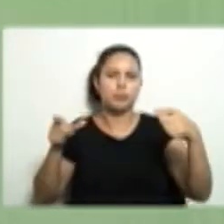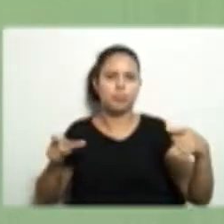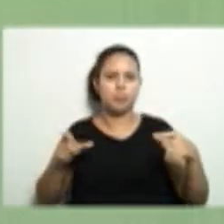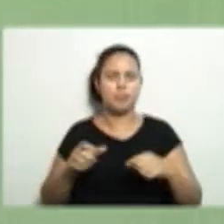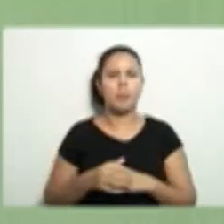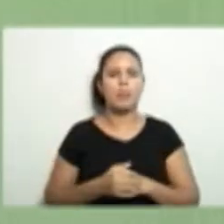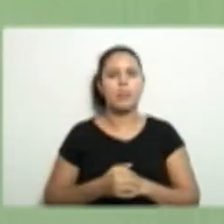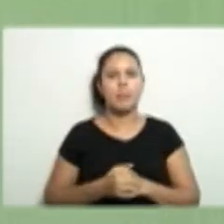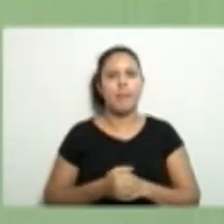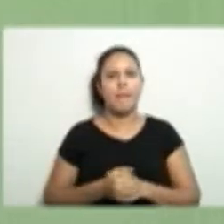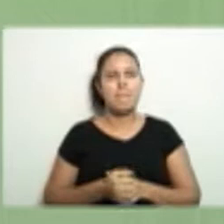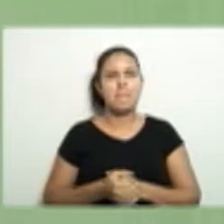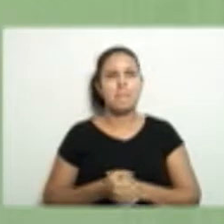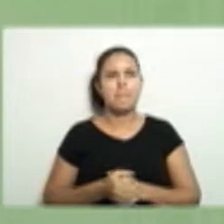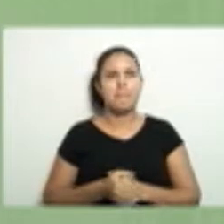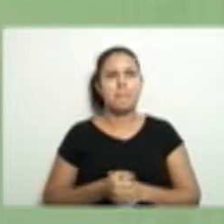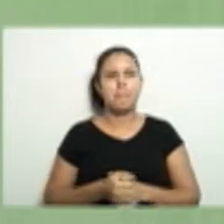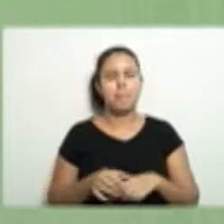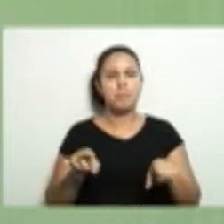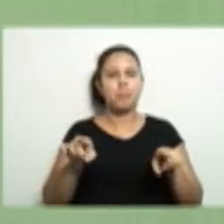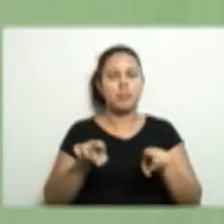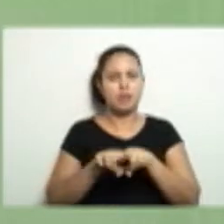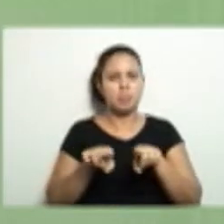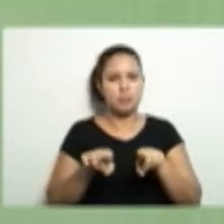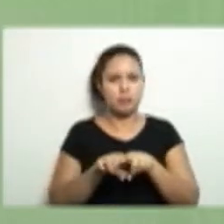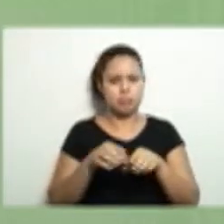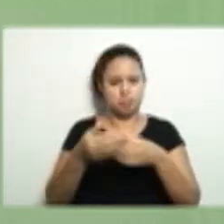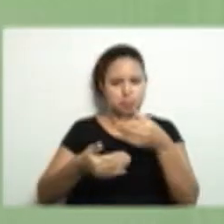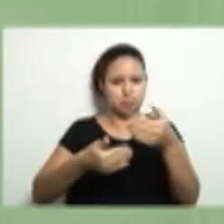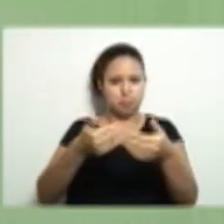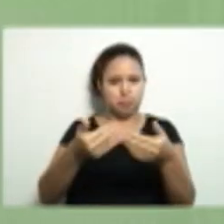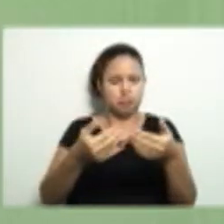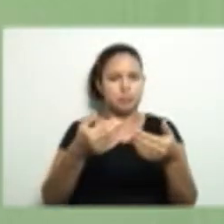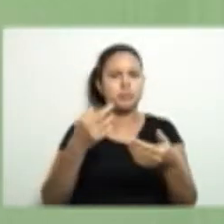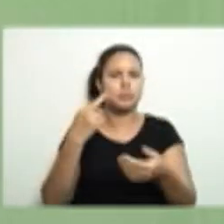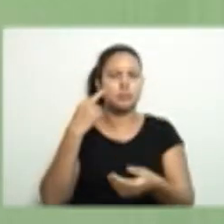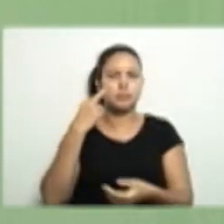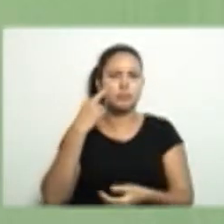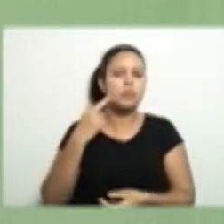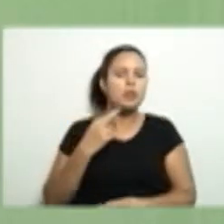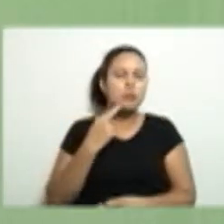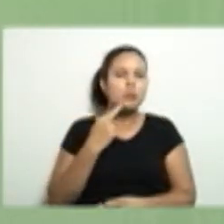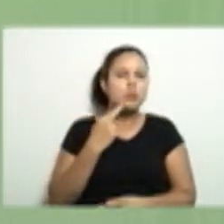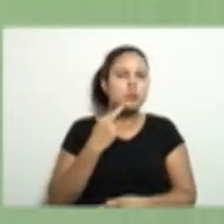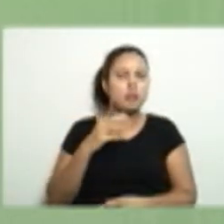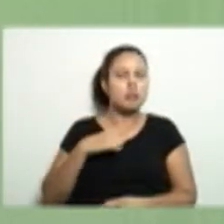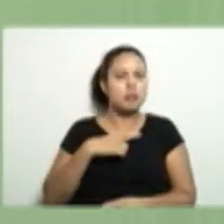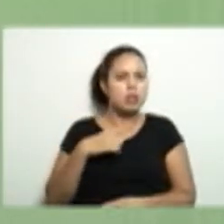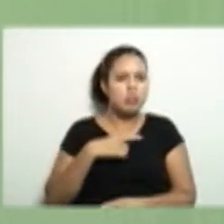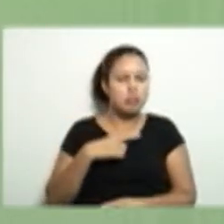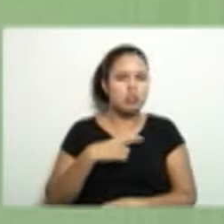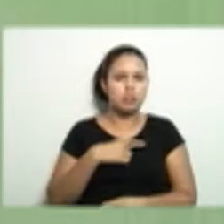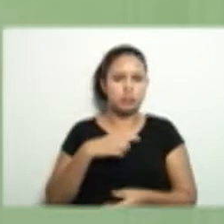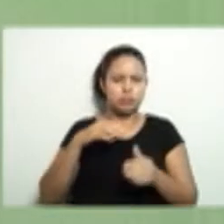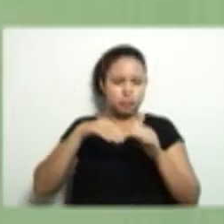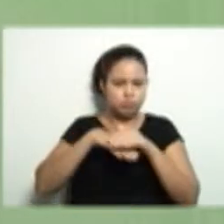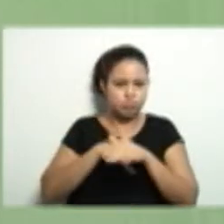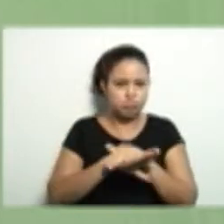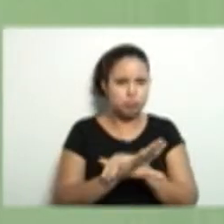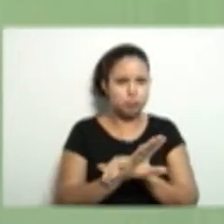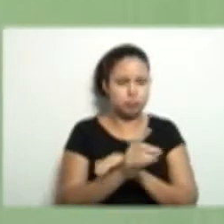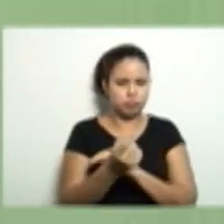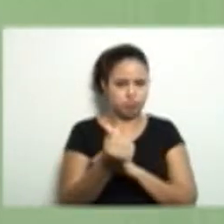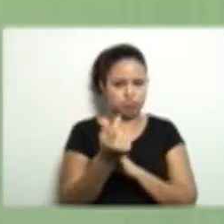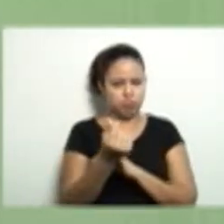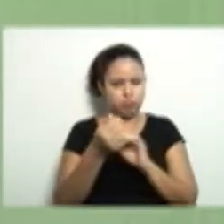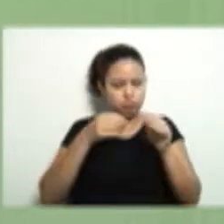gente fala do desenvolvimento regional especificamente, a gente tem, por exemplo, o Fundo Constitucional de Financiamento